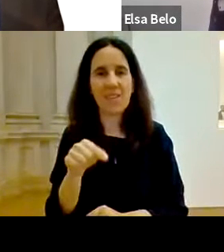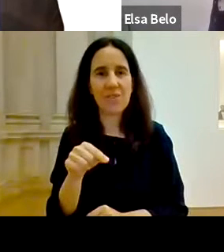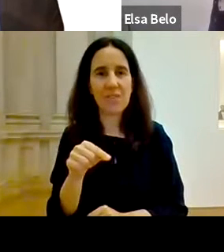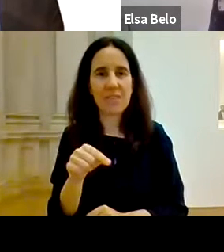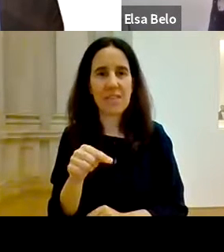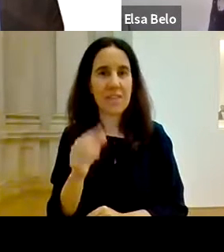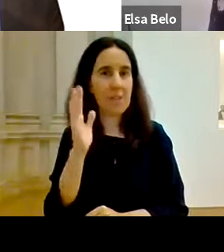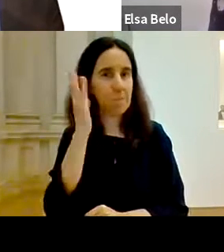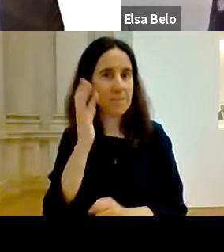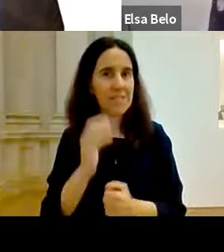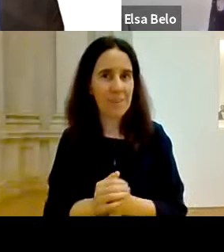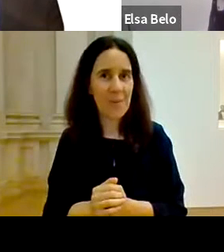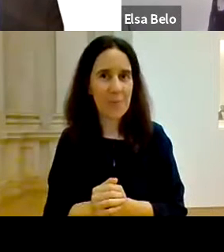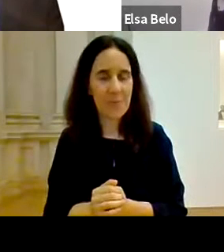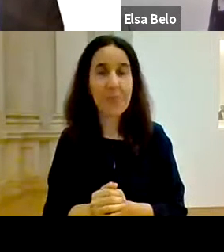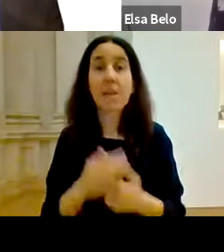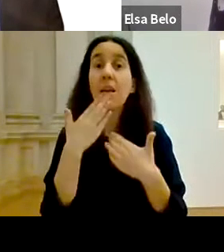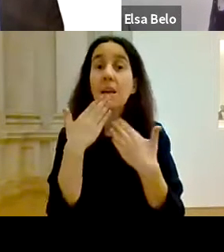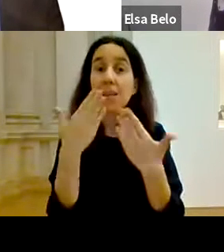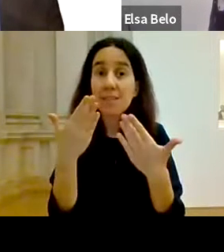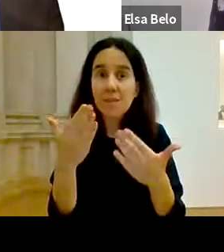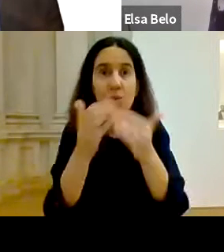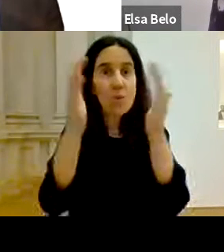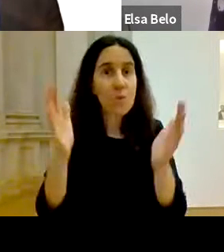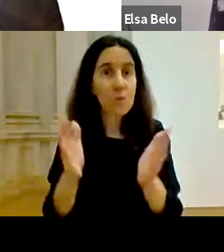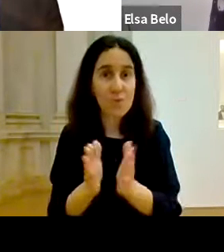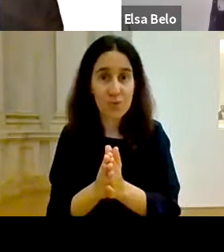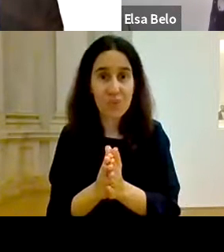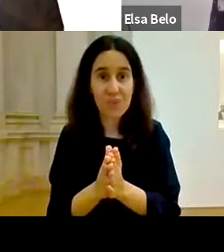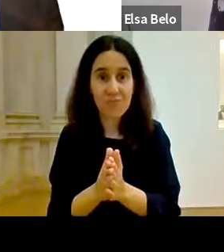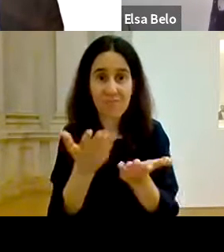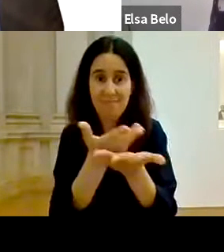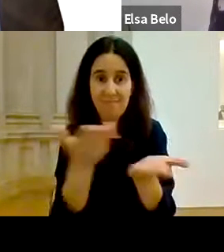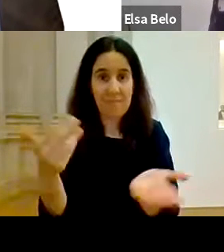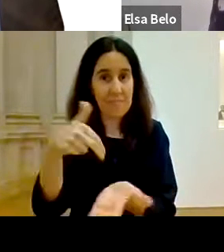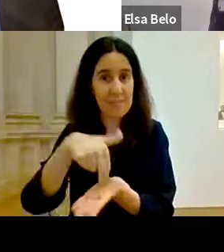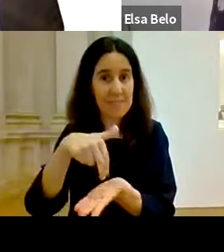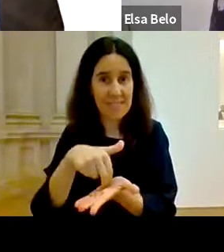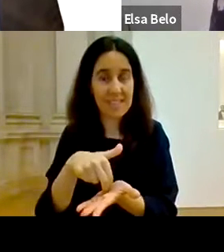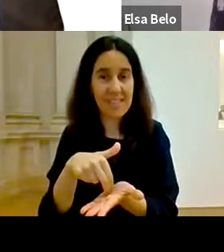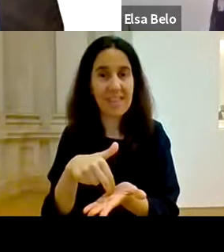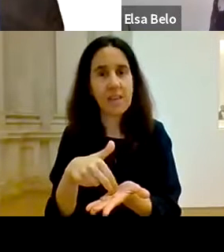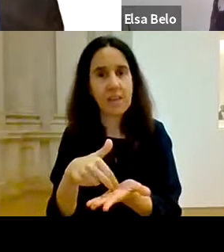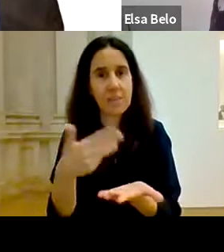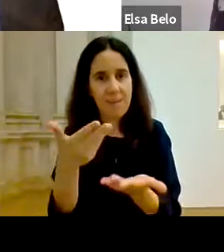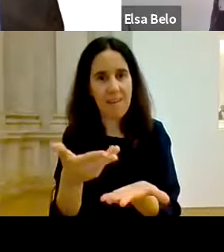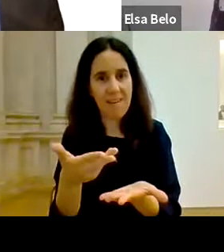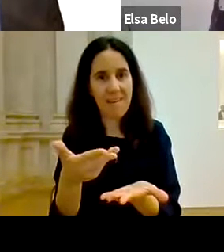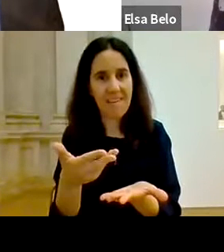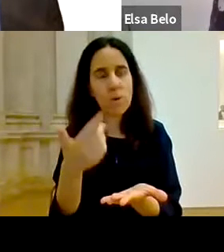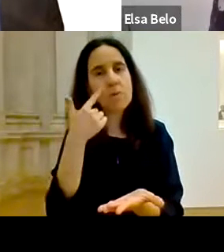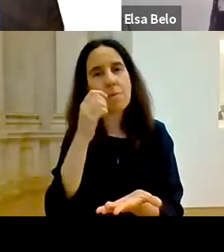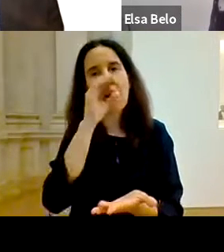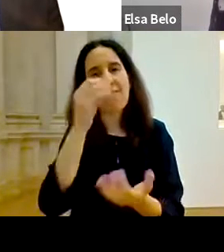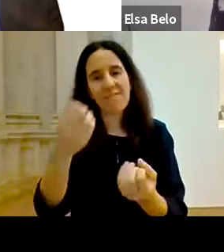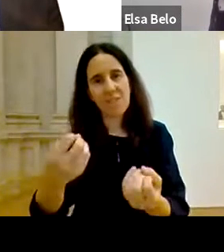nesta sessão. Agradecer a todos a vossa presença e a transmissão de conhecimentos que